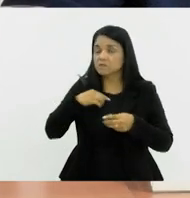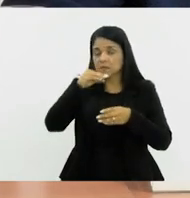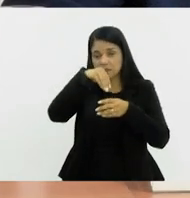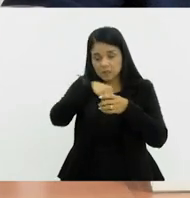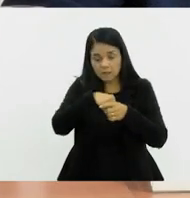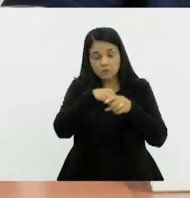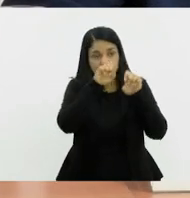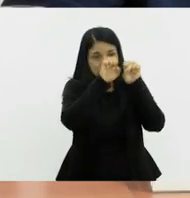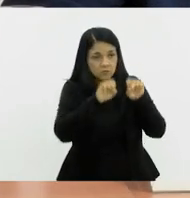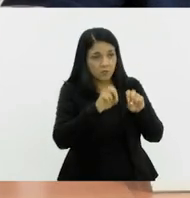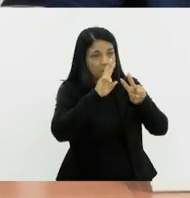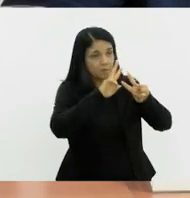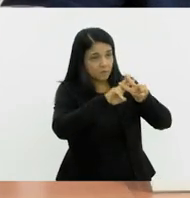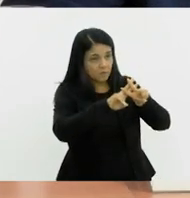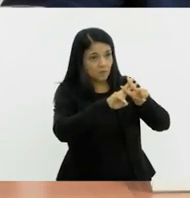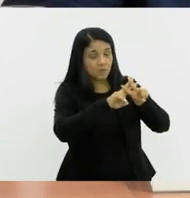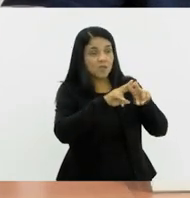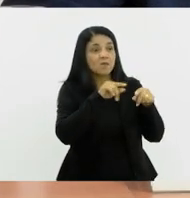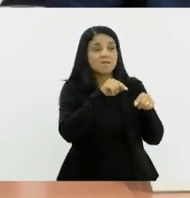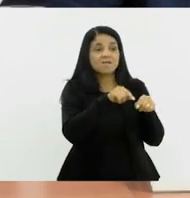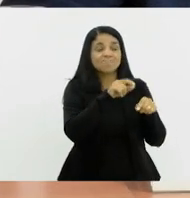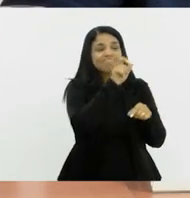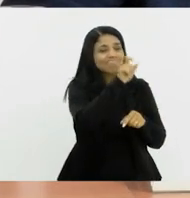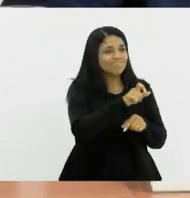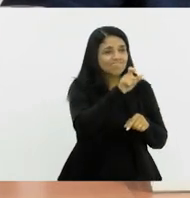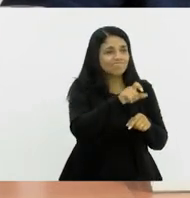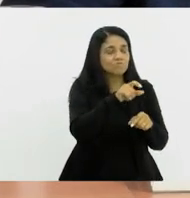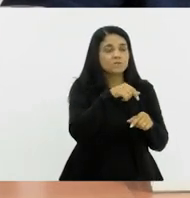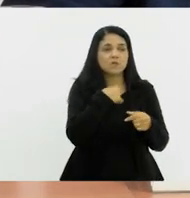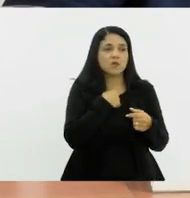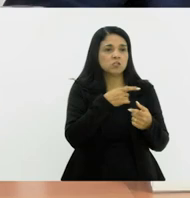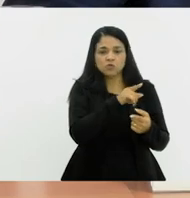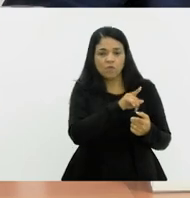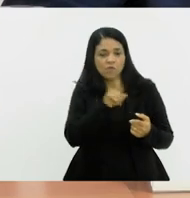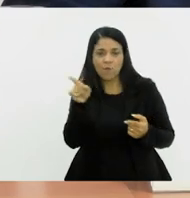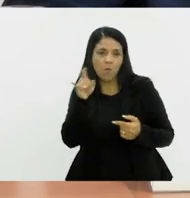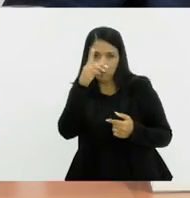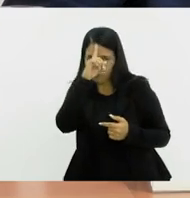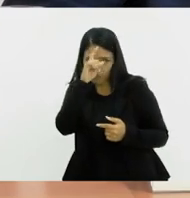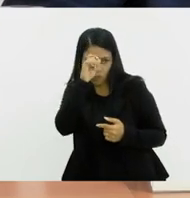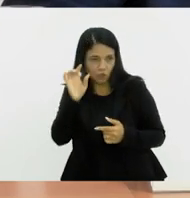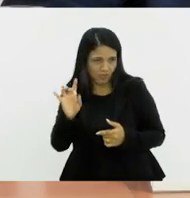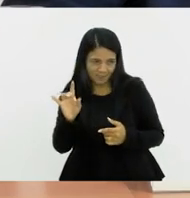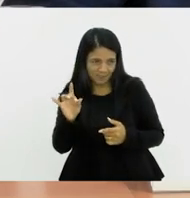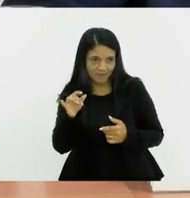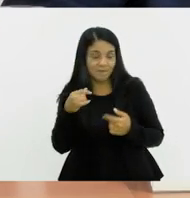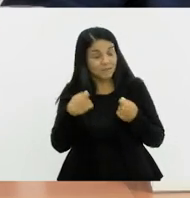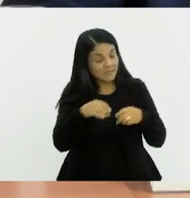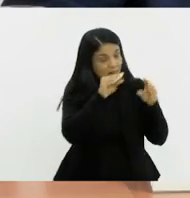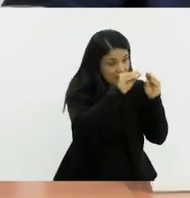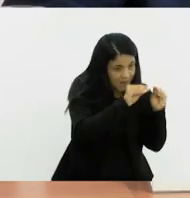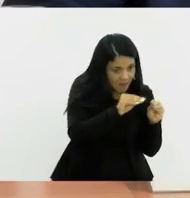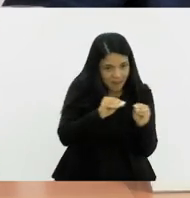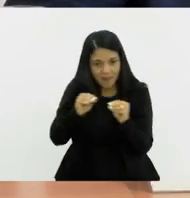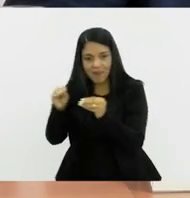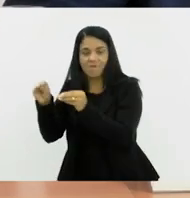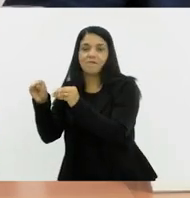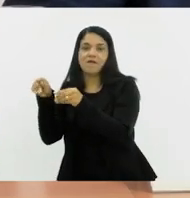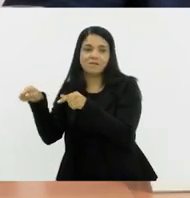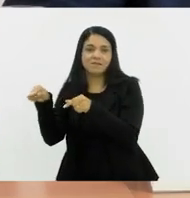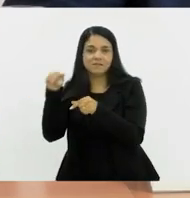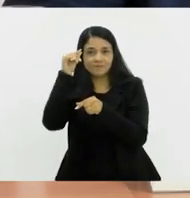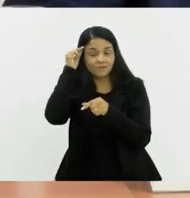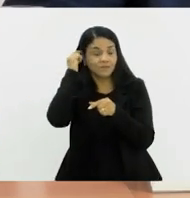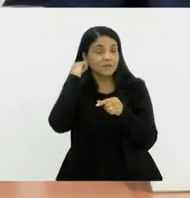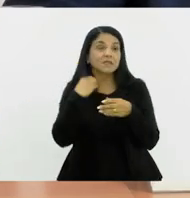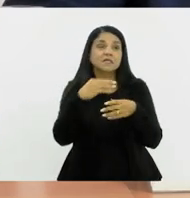prisional, é que as pessoas não chegam ao hospital. Elas precisam ser levadas ao hospital. Por exemplo, no sanatório penal tem um ambulatório